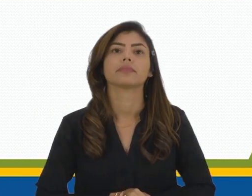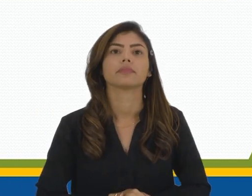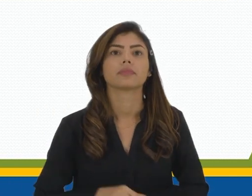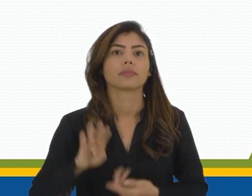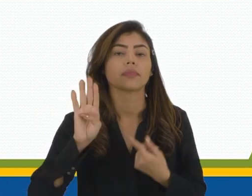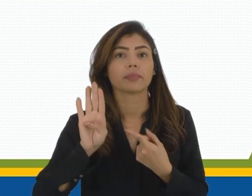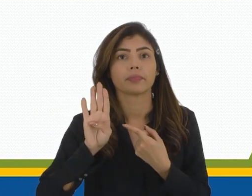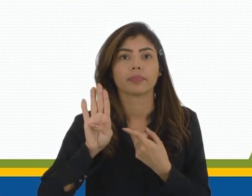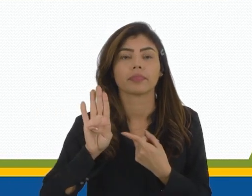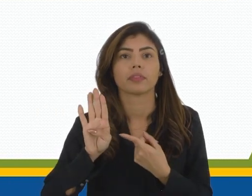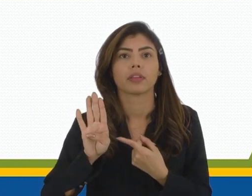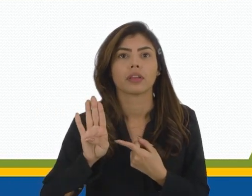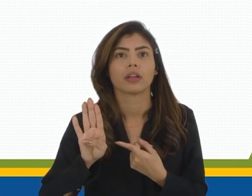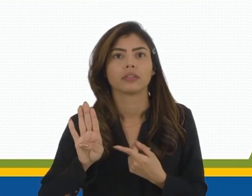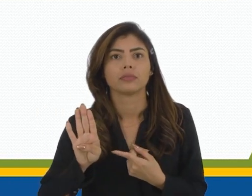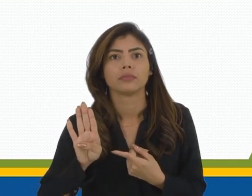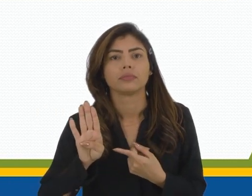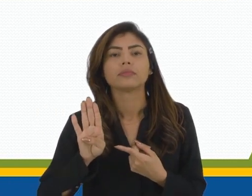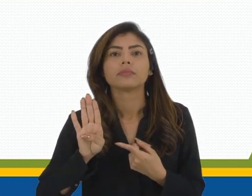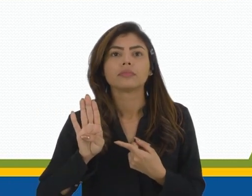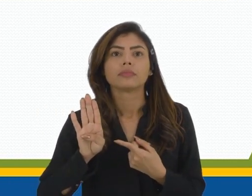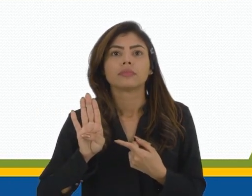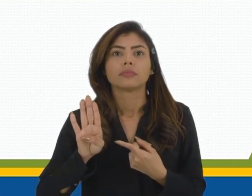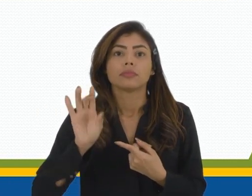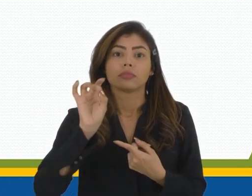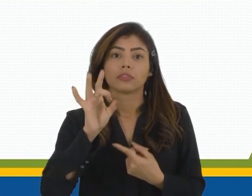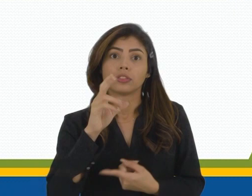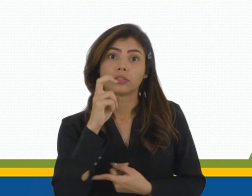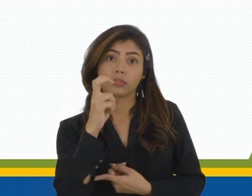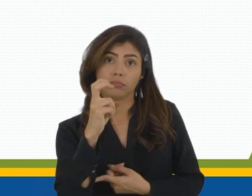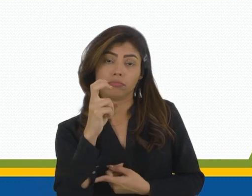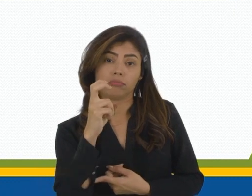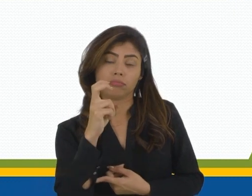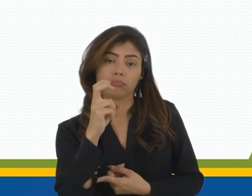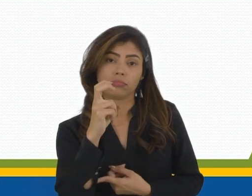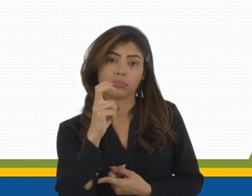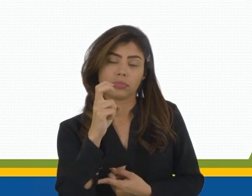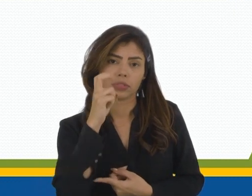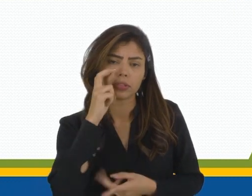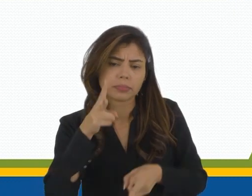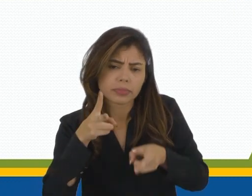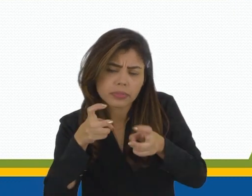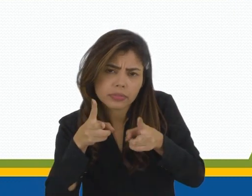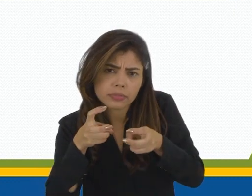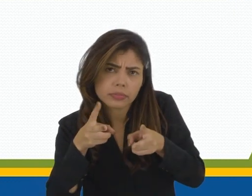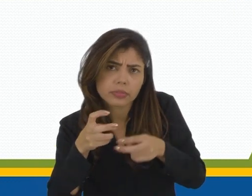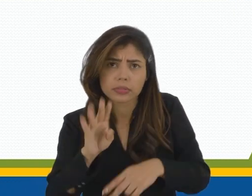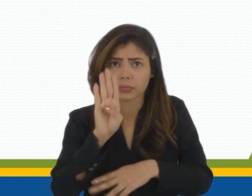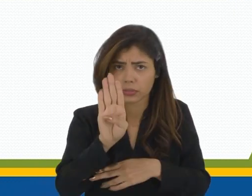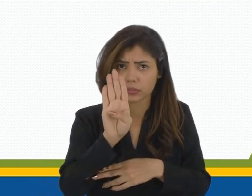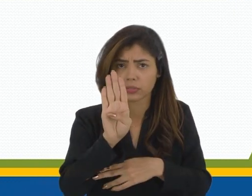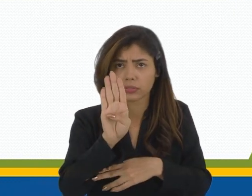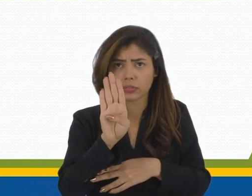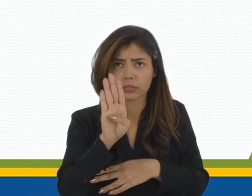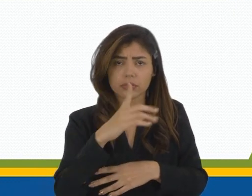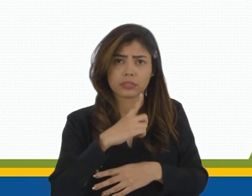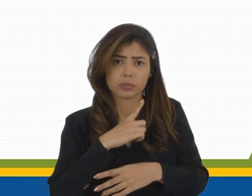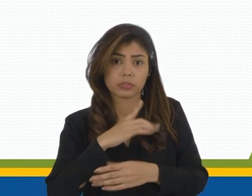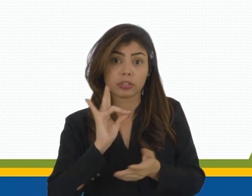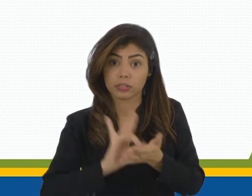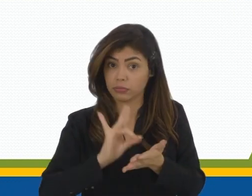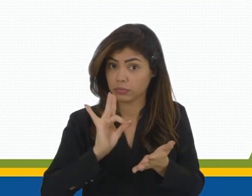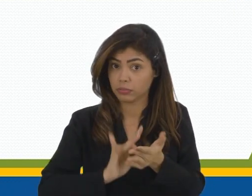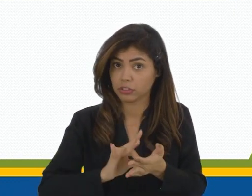Letra B. No diagrama B, temos apenas 5 moléculas. Se a gente observar o diagrama B, nós temos, na